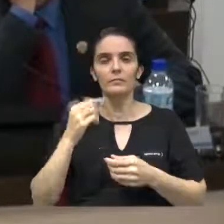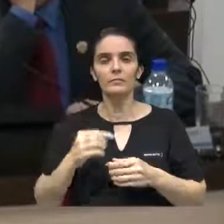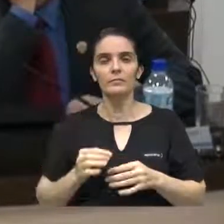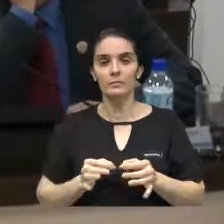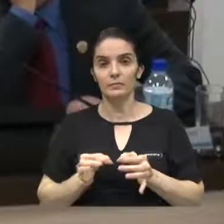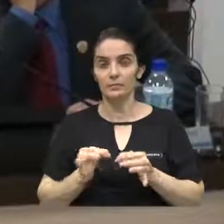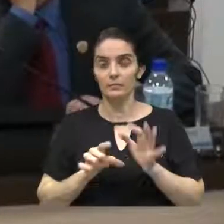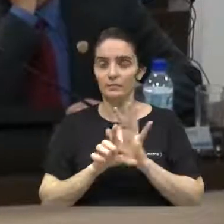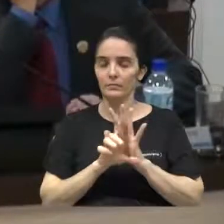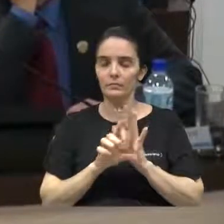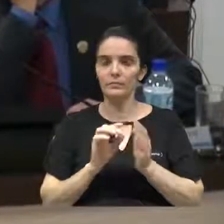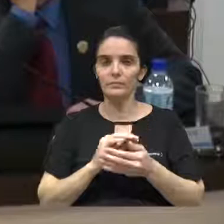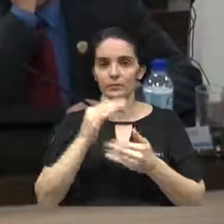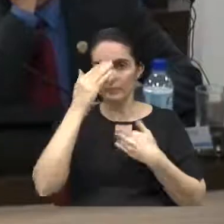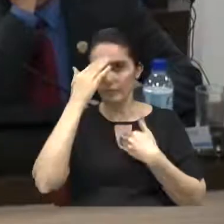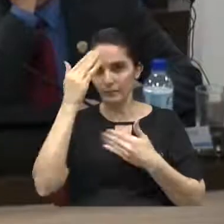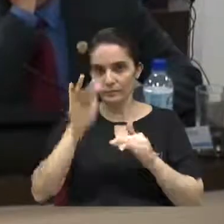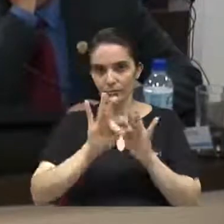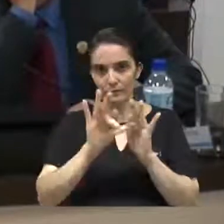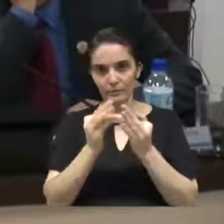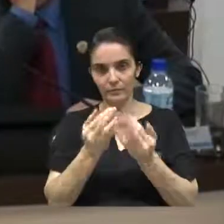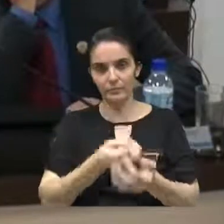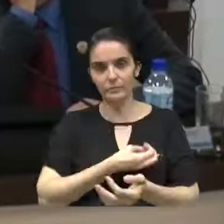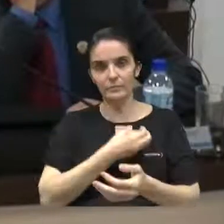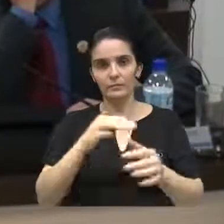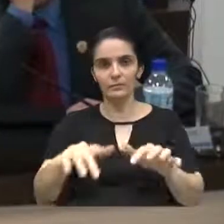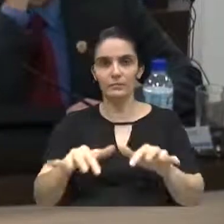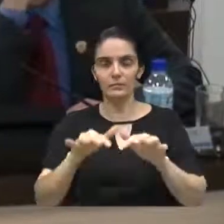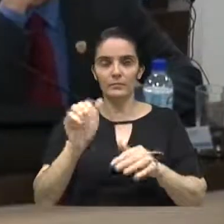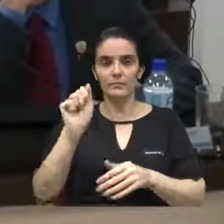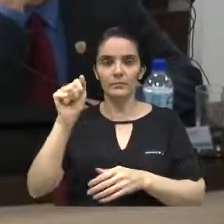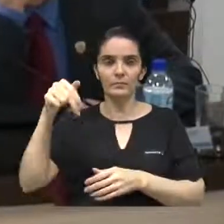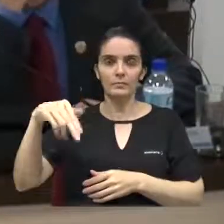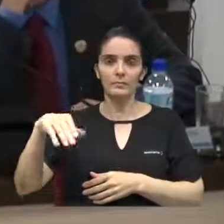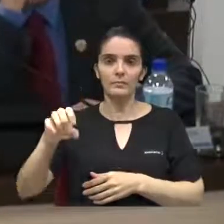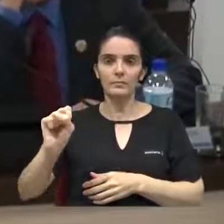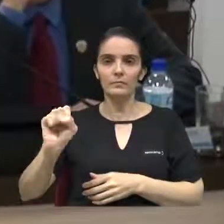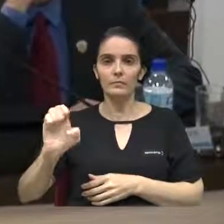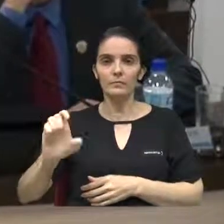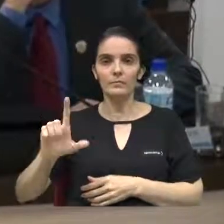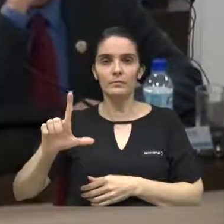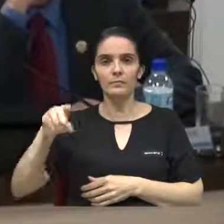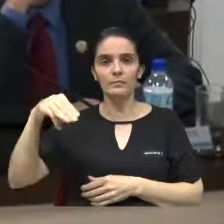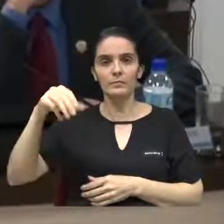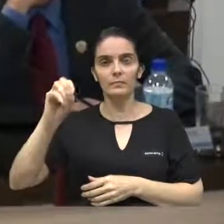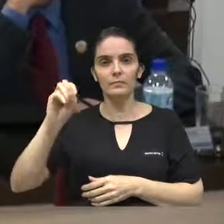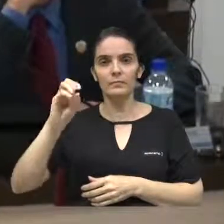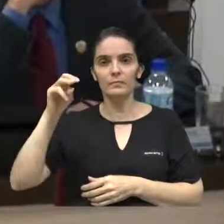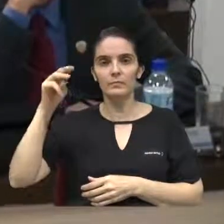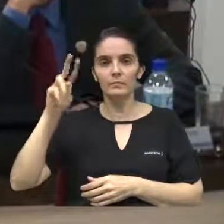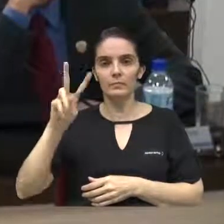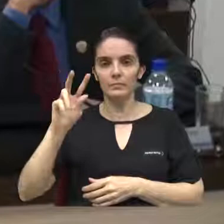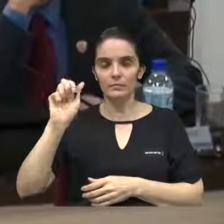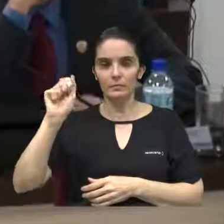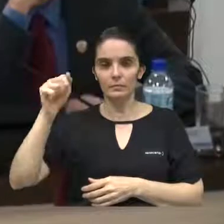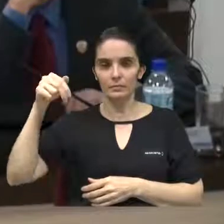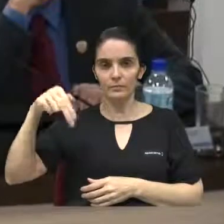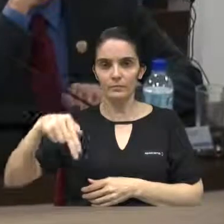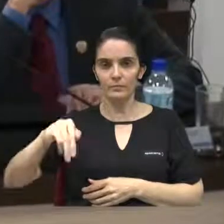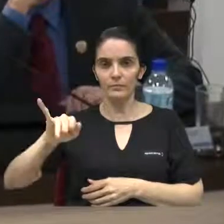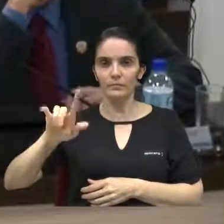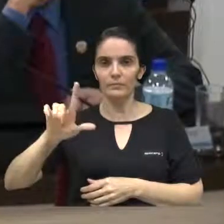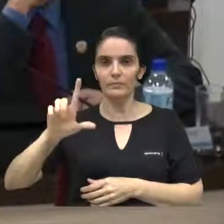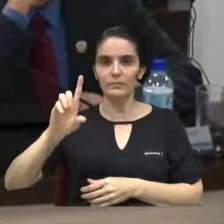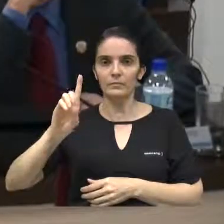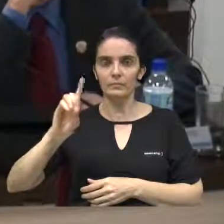propositura, agradecer a família aqui hoje presente, São Anselmo, Dona Vanilde, o padre Diego, né, que tem feito um trabalho